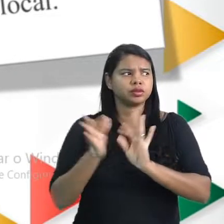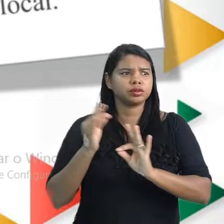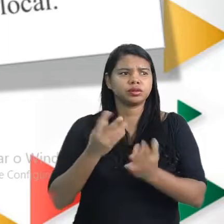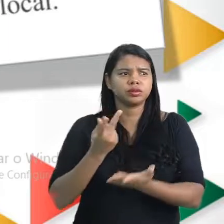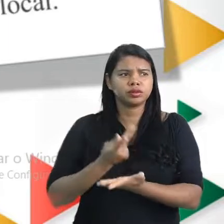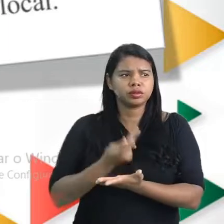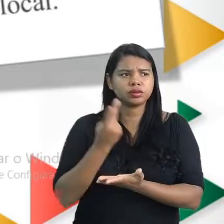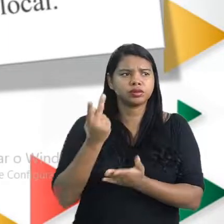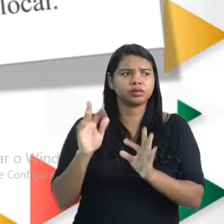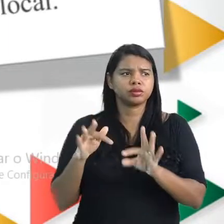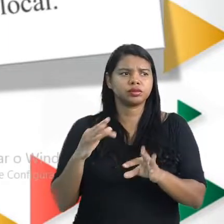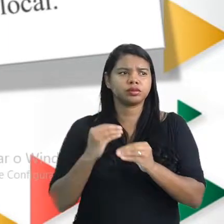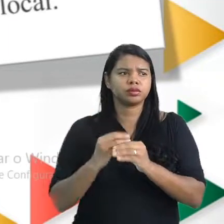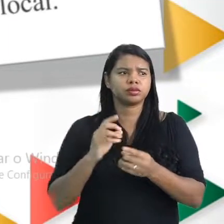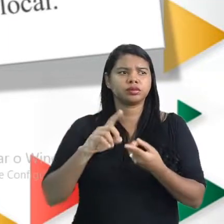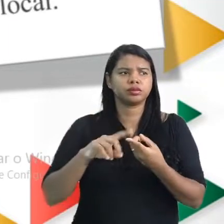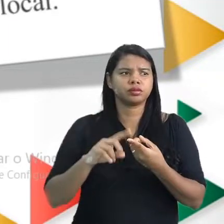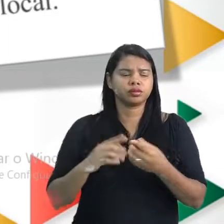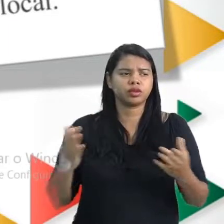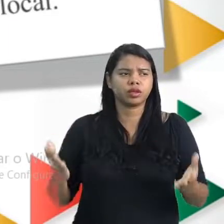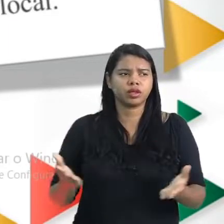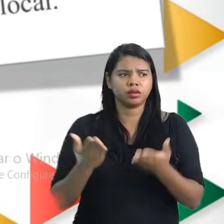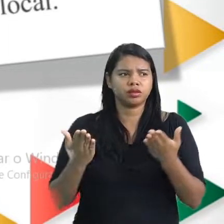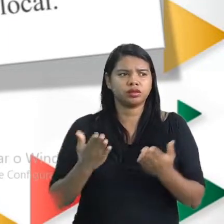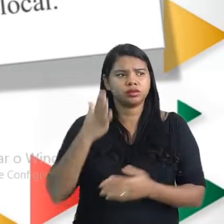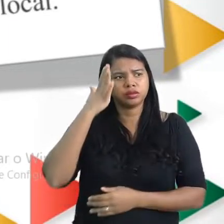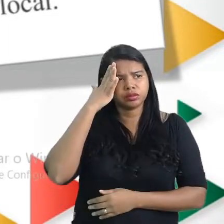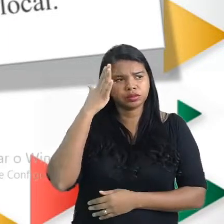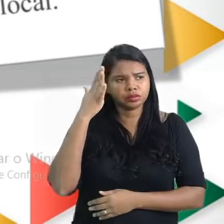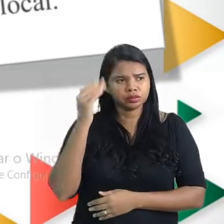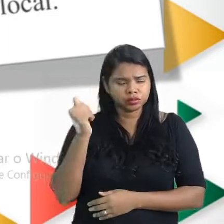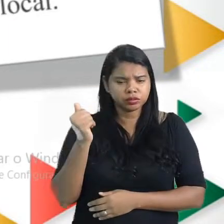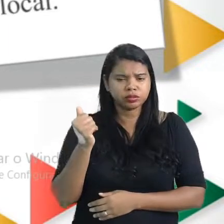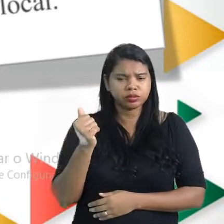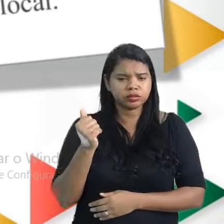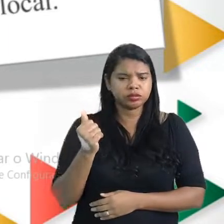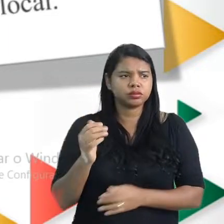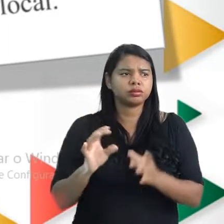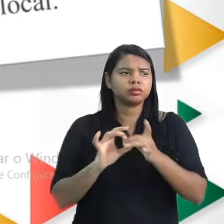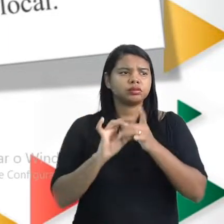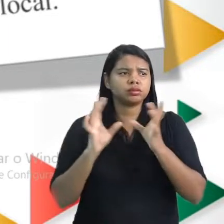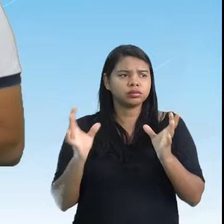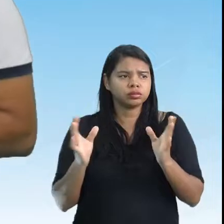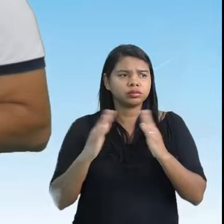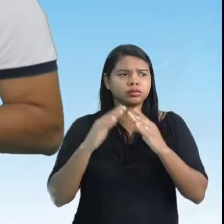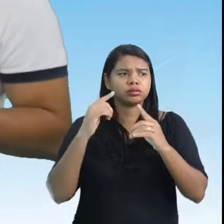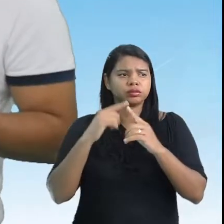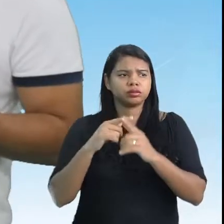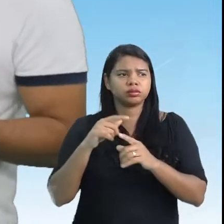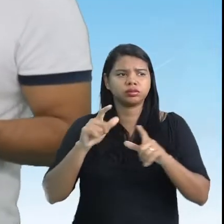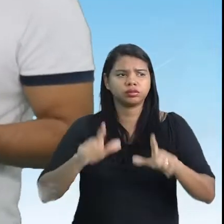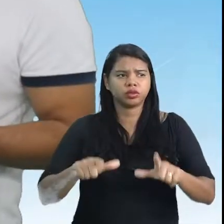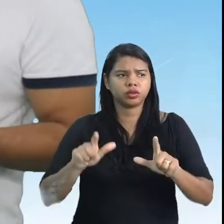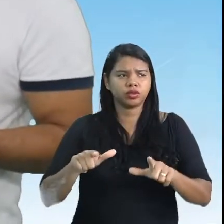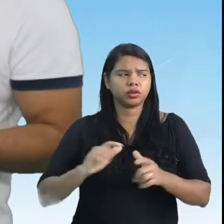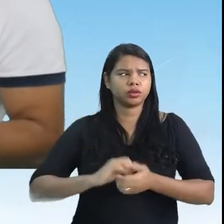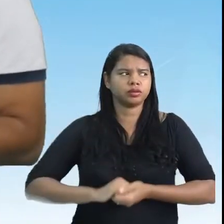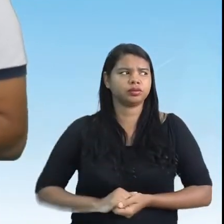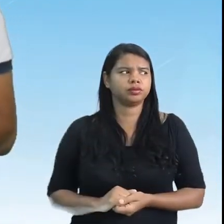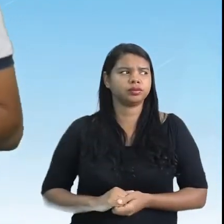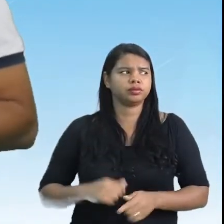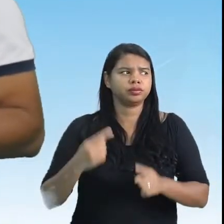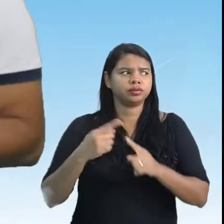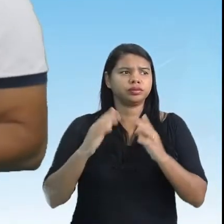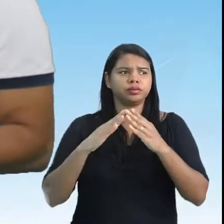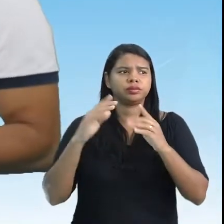suas finalidades. A convenção reconhece a autonomia da igreja local, porque as igrejas